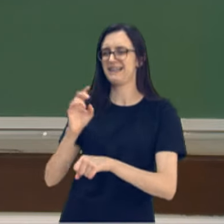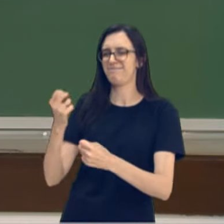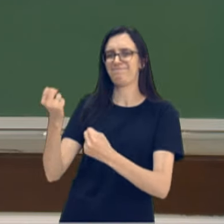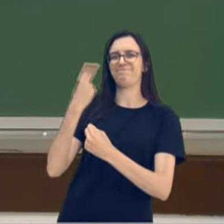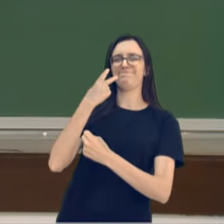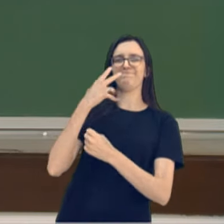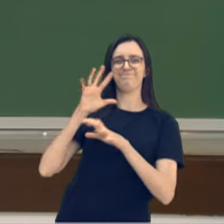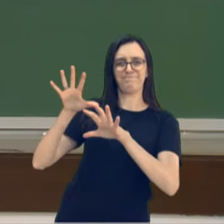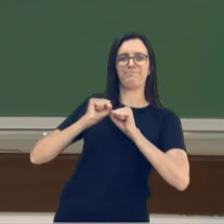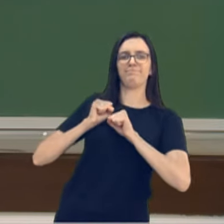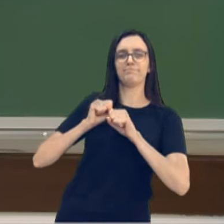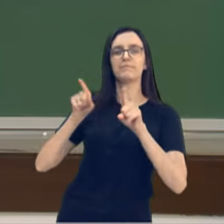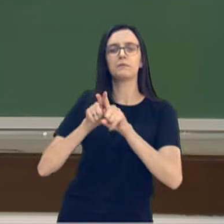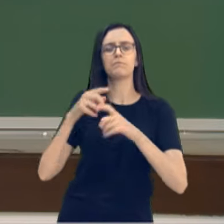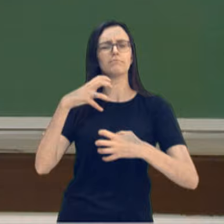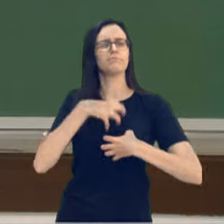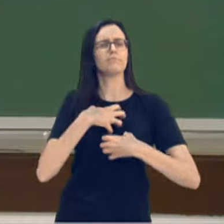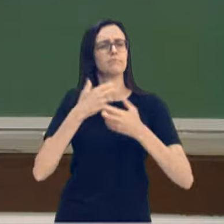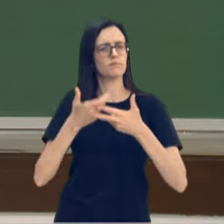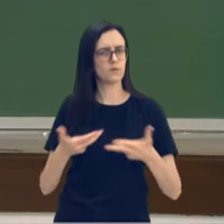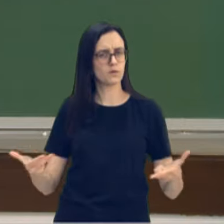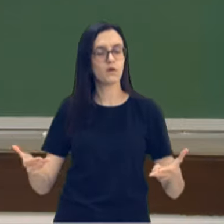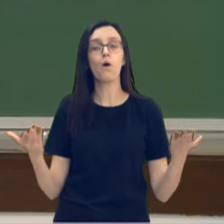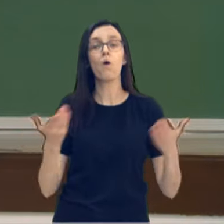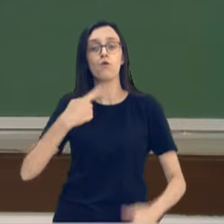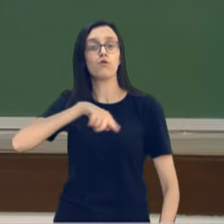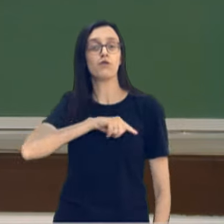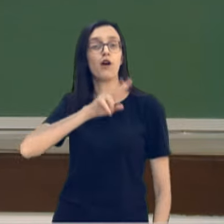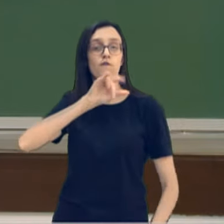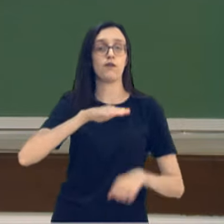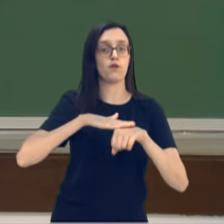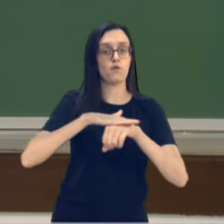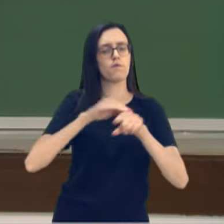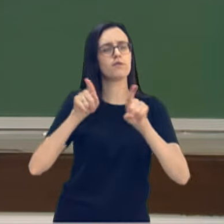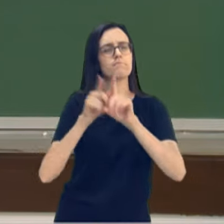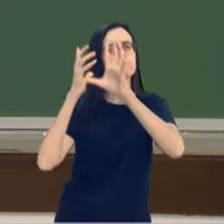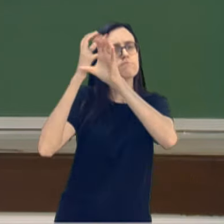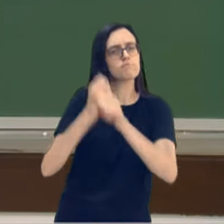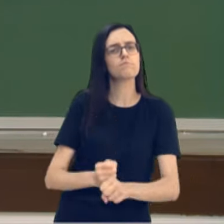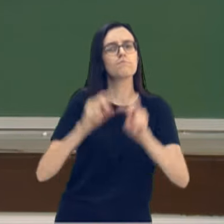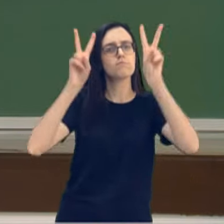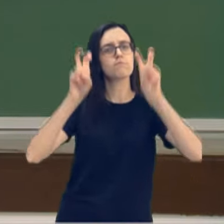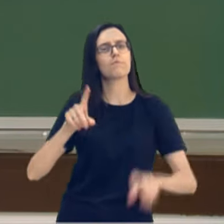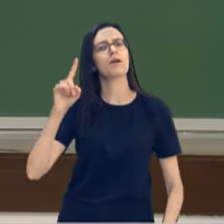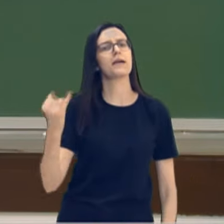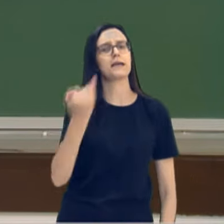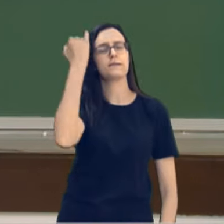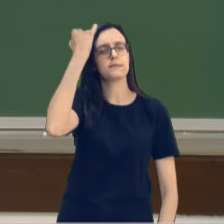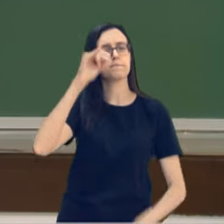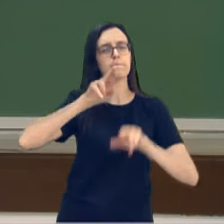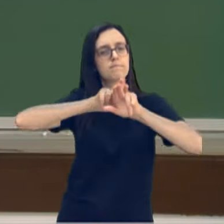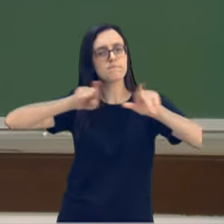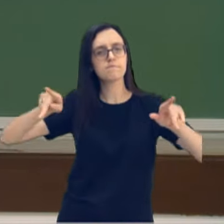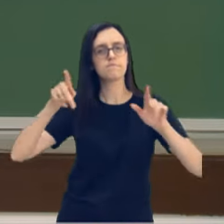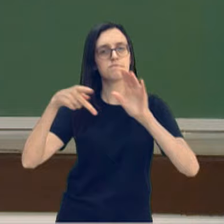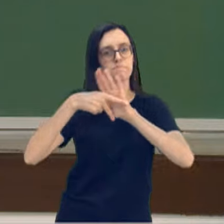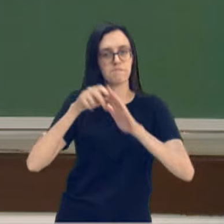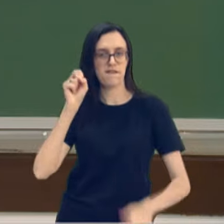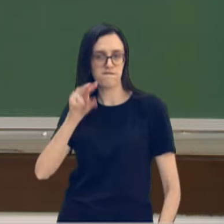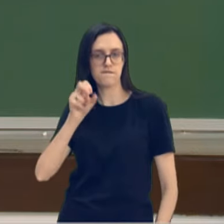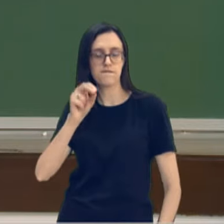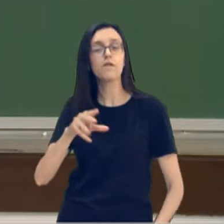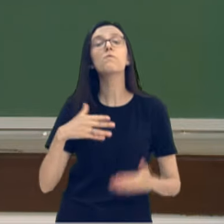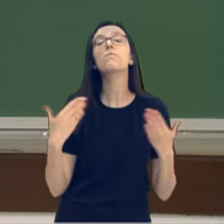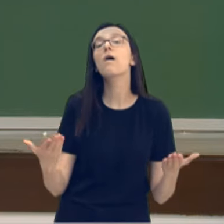e sintomas. Vamos conversar a respeito disso hoje. E relembrar alguns temas muito importantes sobre várias viroses. E é claro, inclusive,